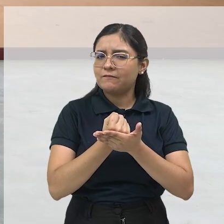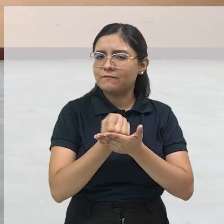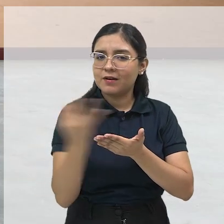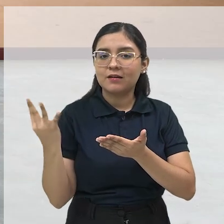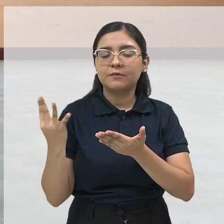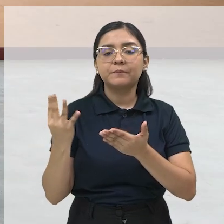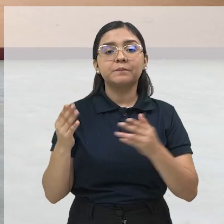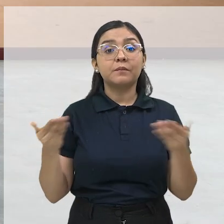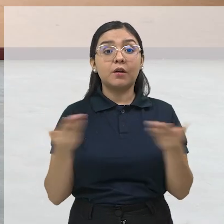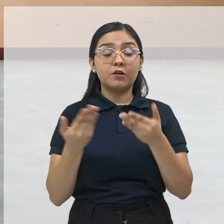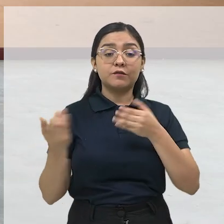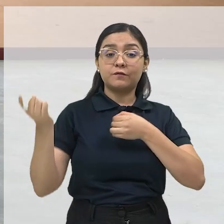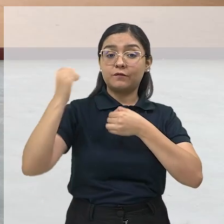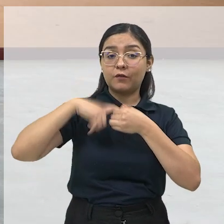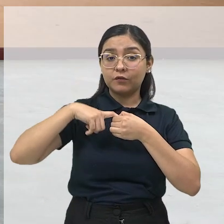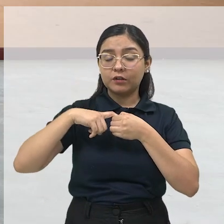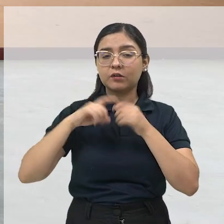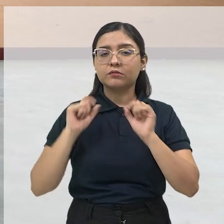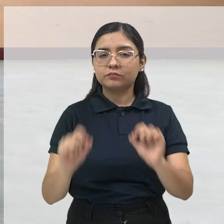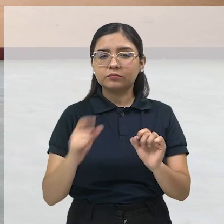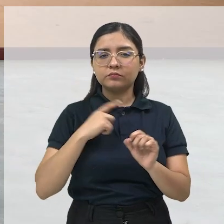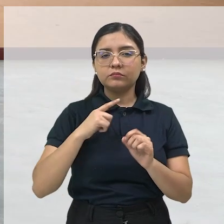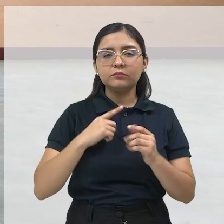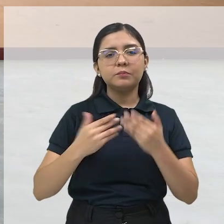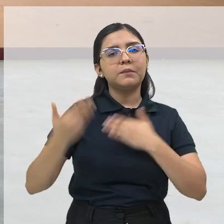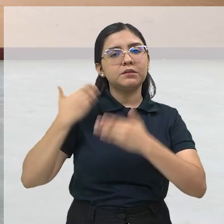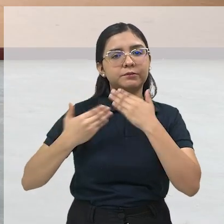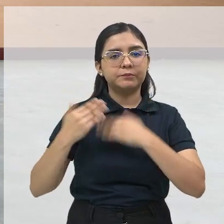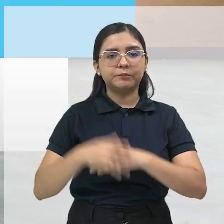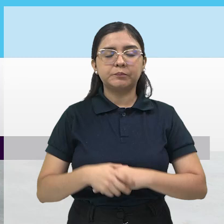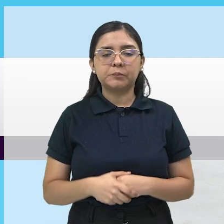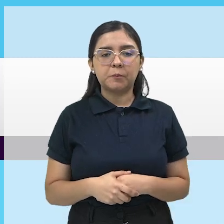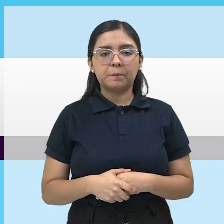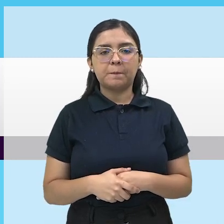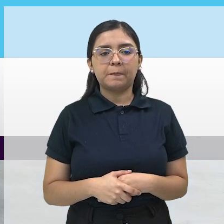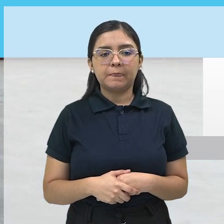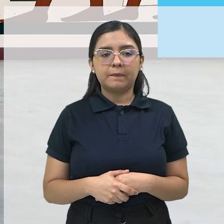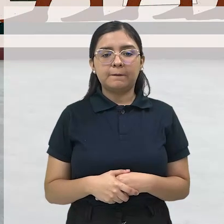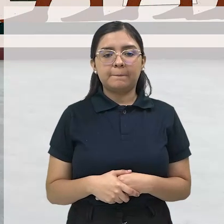gente vai voltar um pouquinho, vamos falar um pouco da dança na antiguidade.